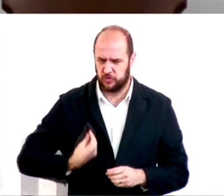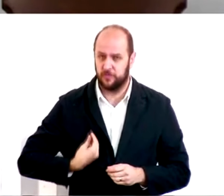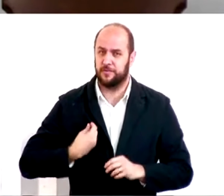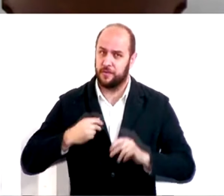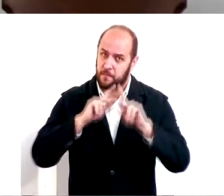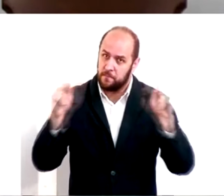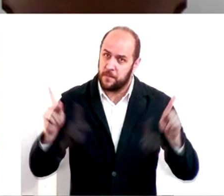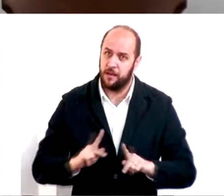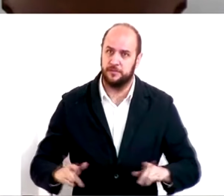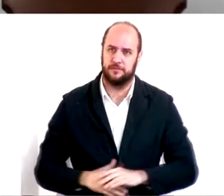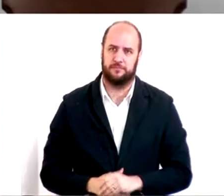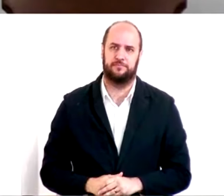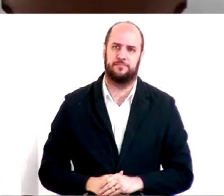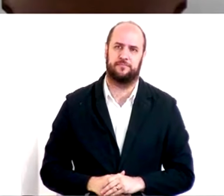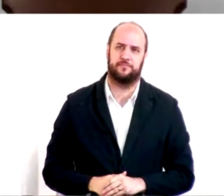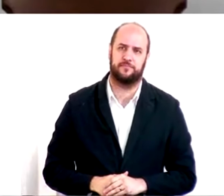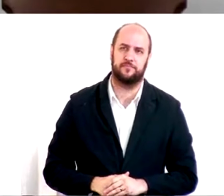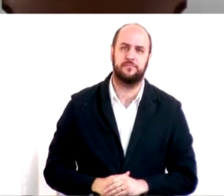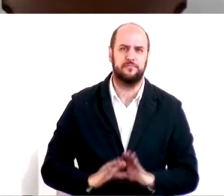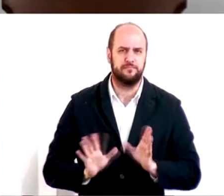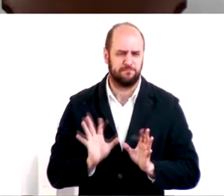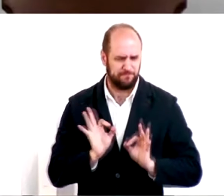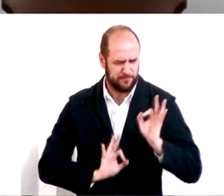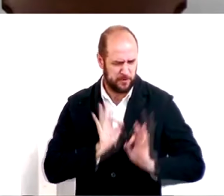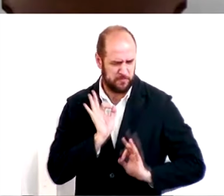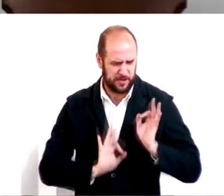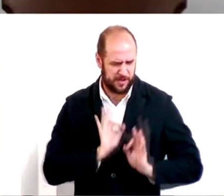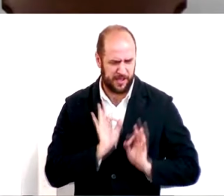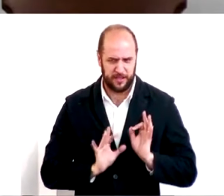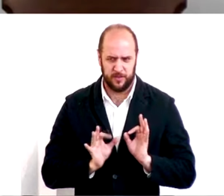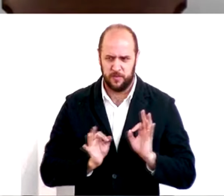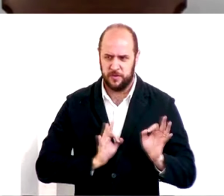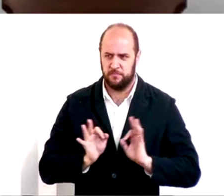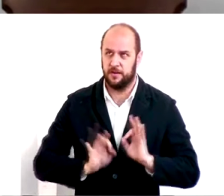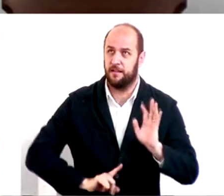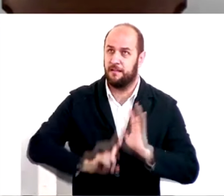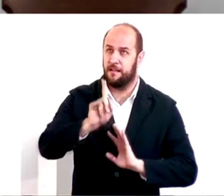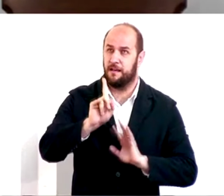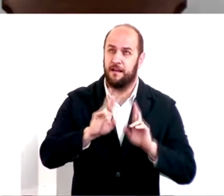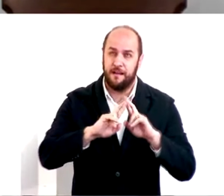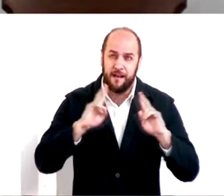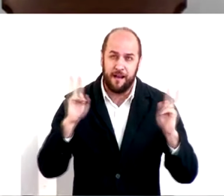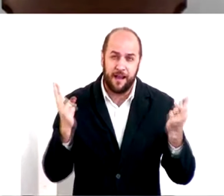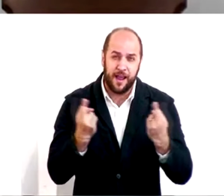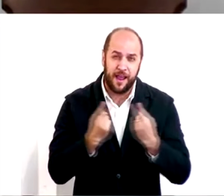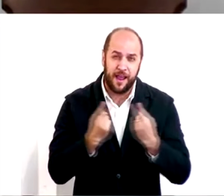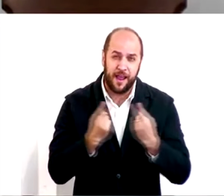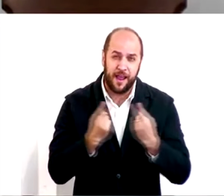paz. Eles têm preparado para eles um reino eterno. Eles têm preparado,